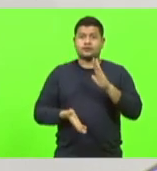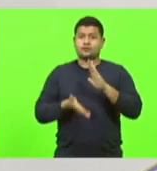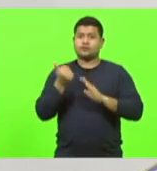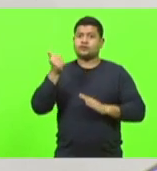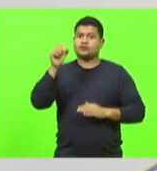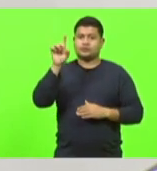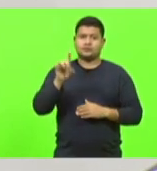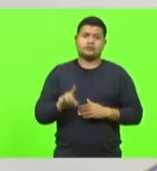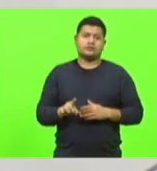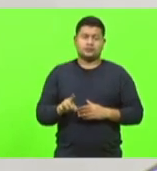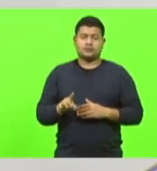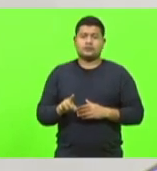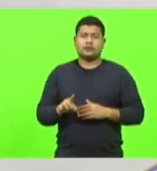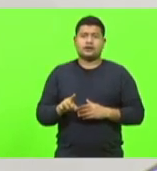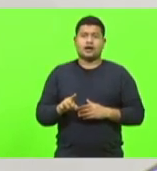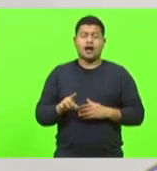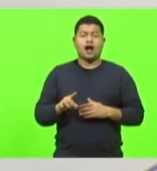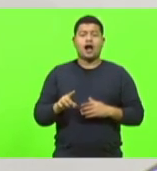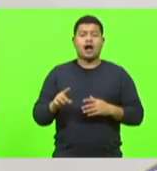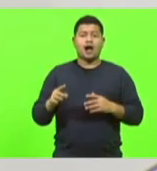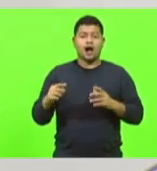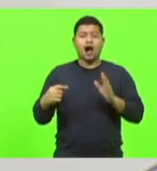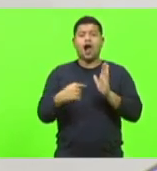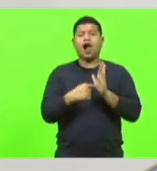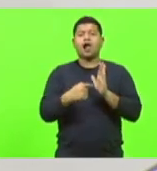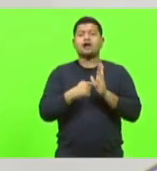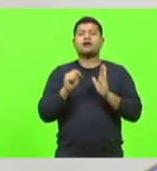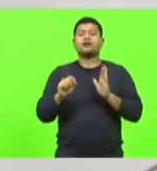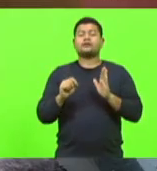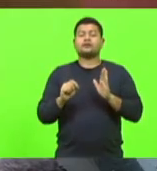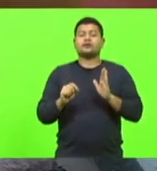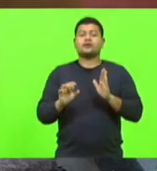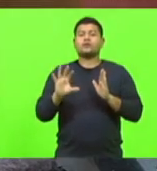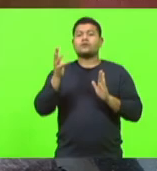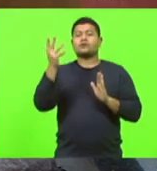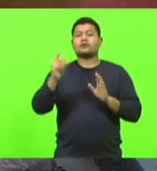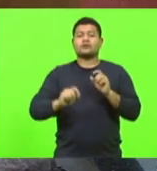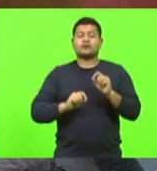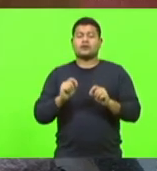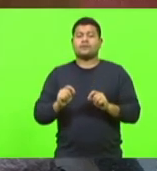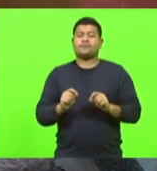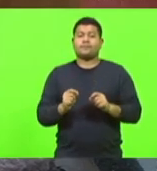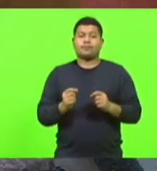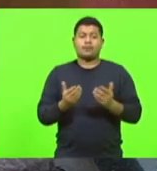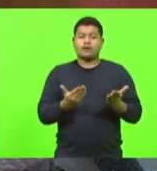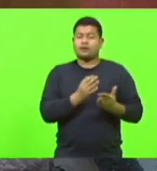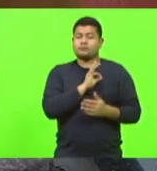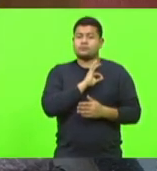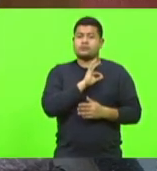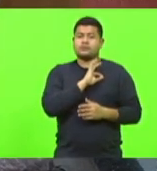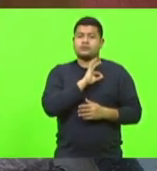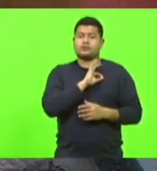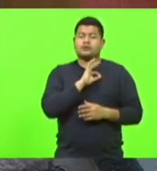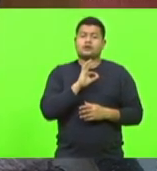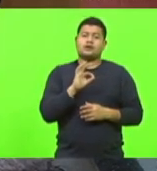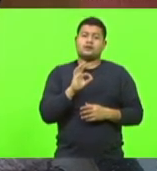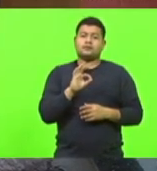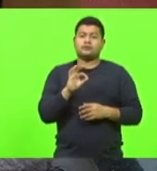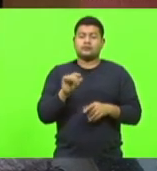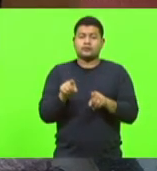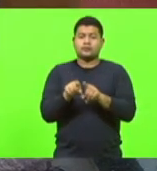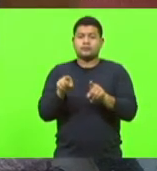direito essa aqui tira direitos de policiais e agentes penitenciários